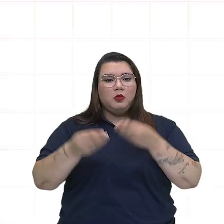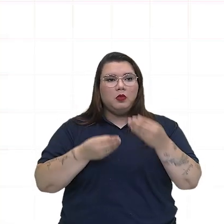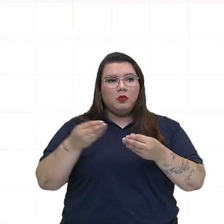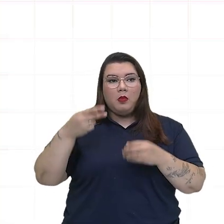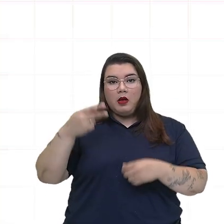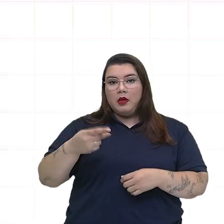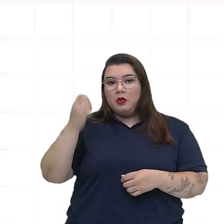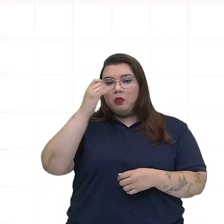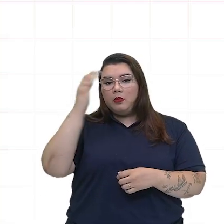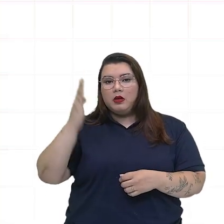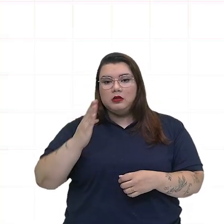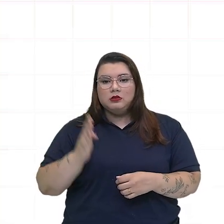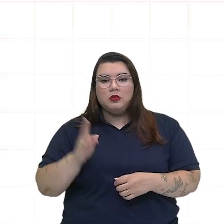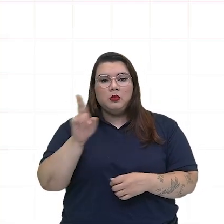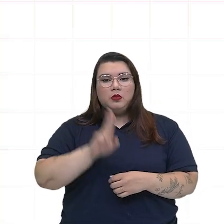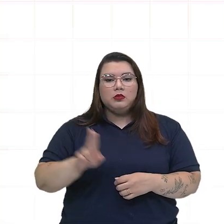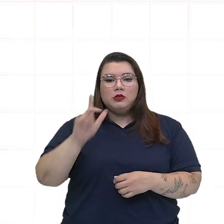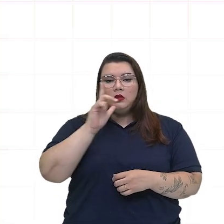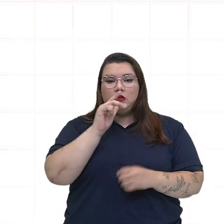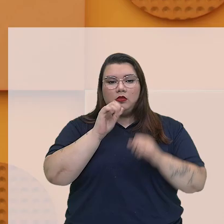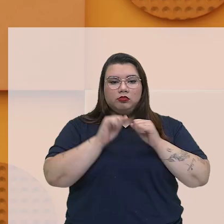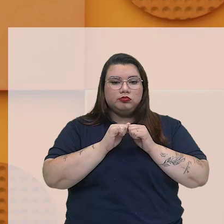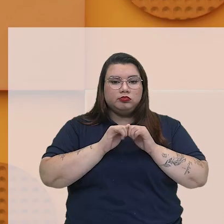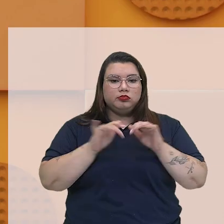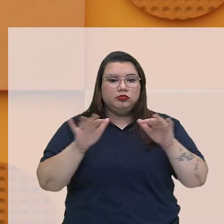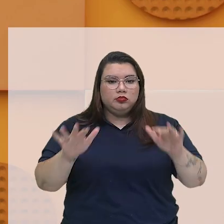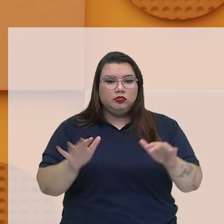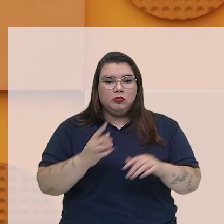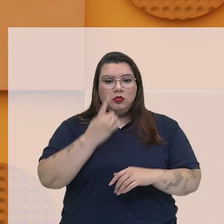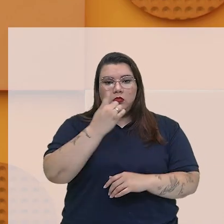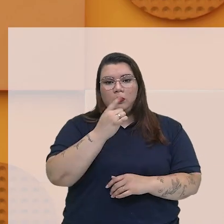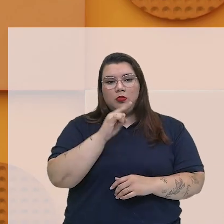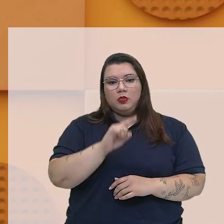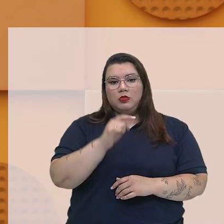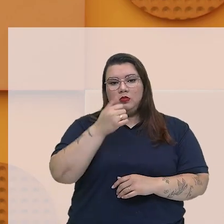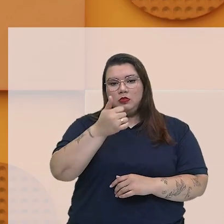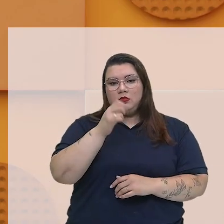por segundo em metros cúbicos, né, de